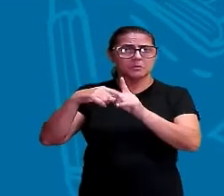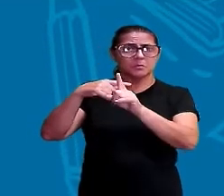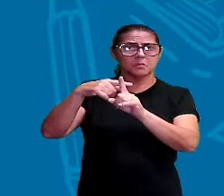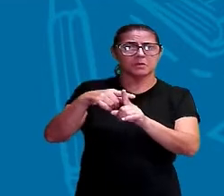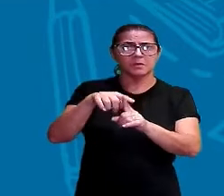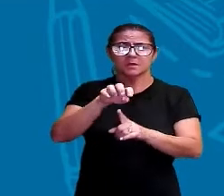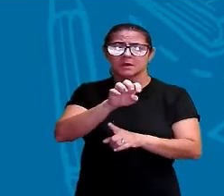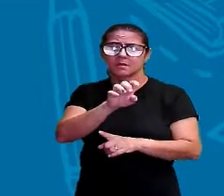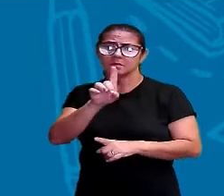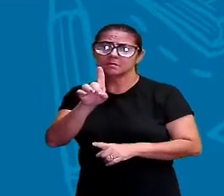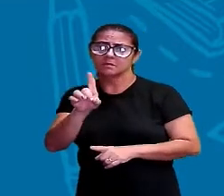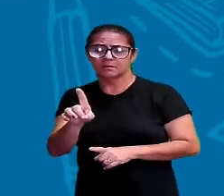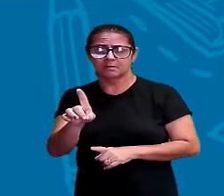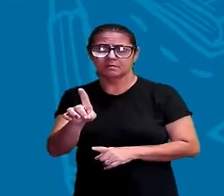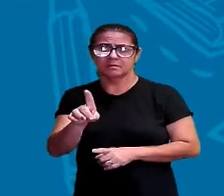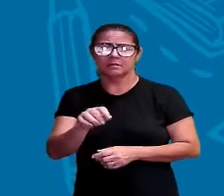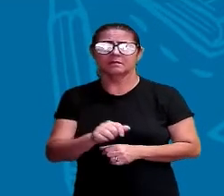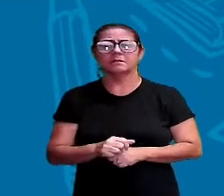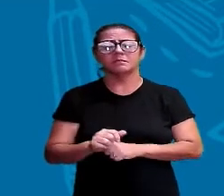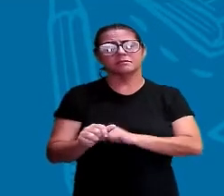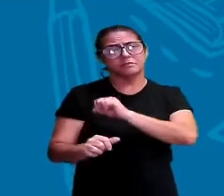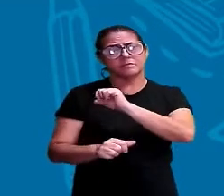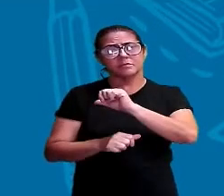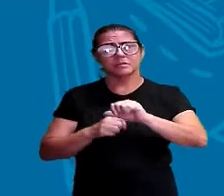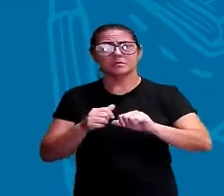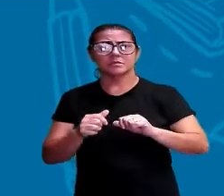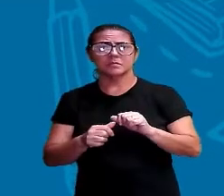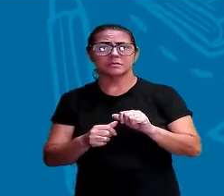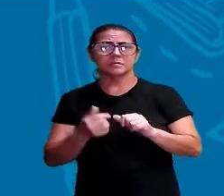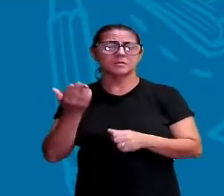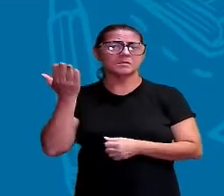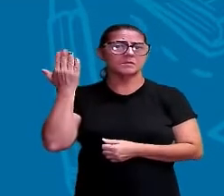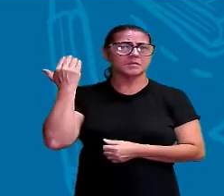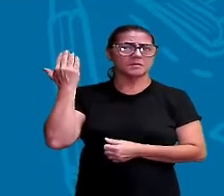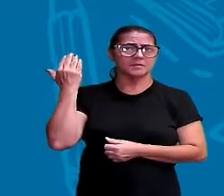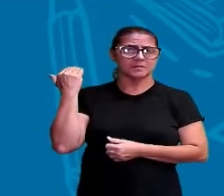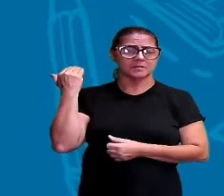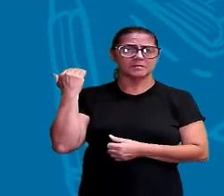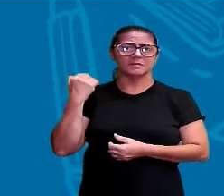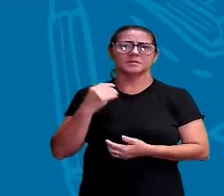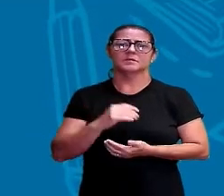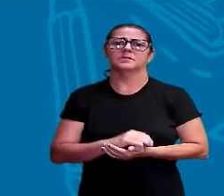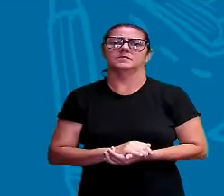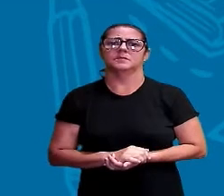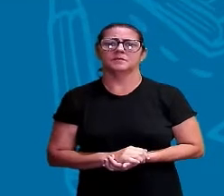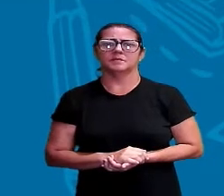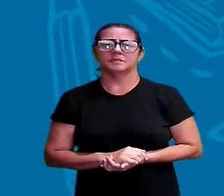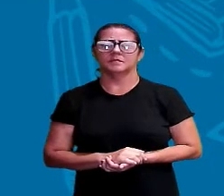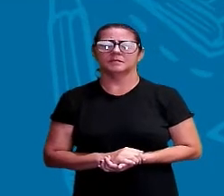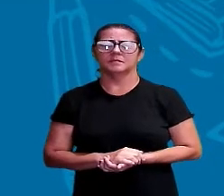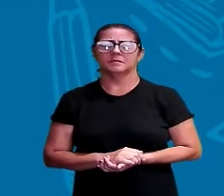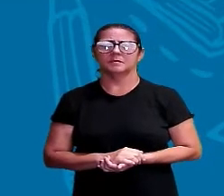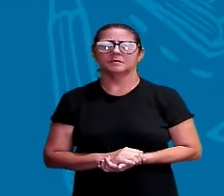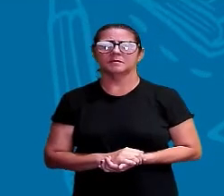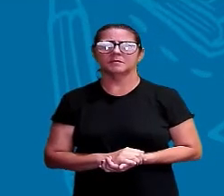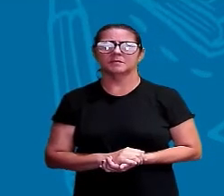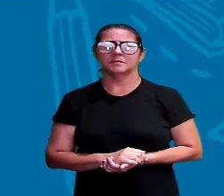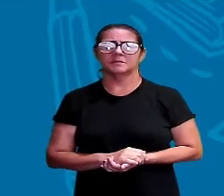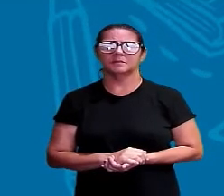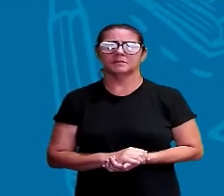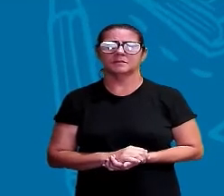verbo work. Então, transformei em passado, ficou he worked a lot last night.